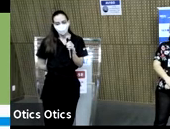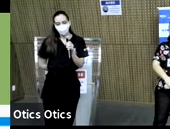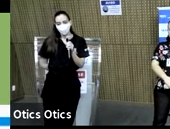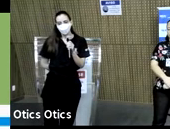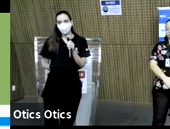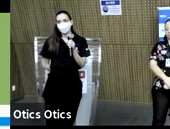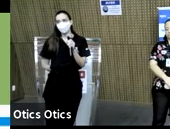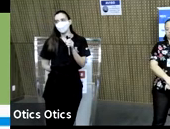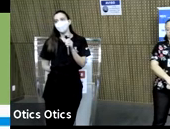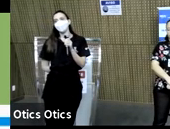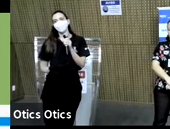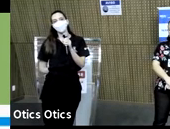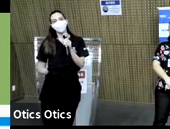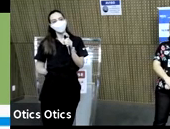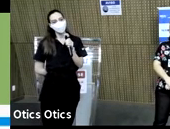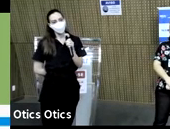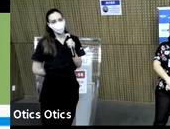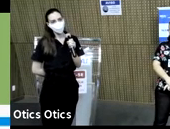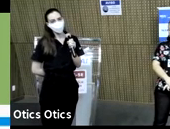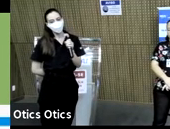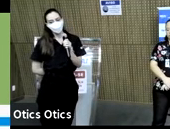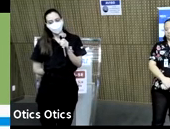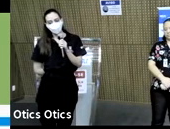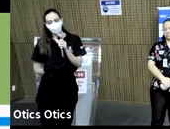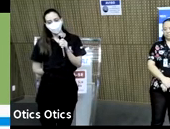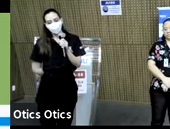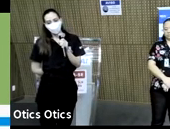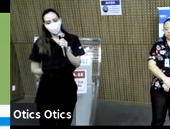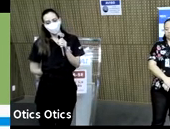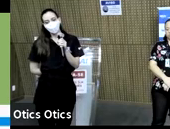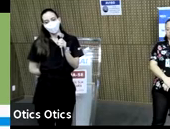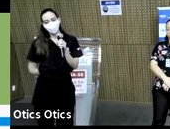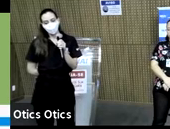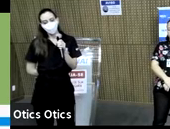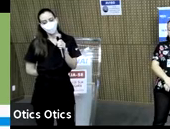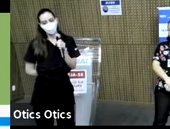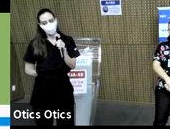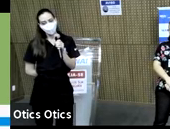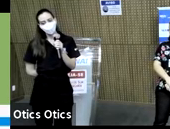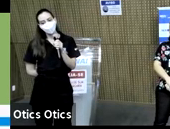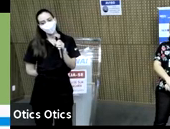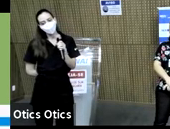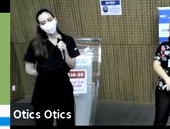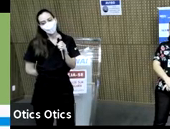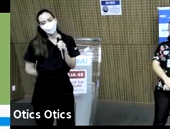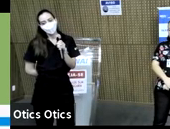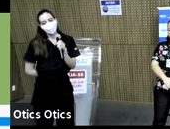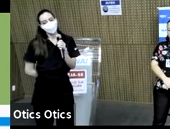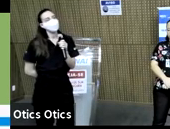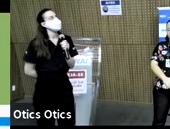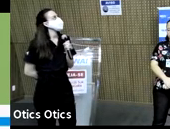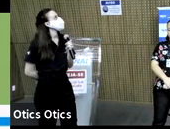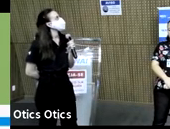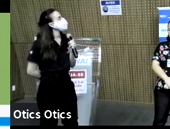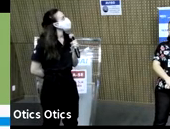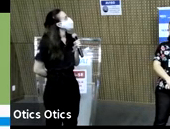Tabagismo, na nossa unidade nós não temos farmacêutico, então as consultas não foram realizadas, e apesar